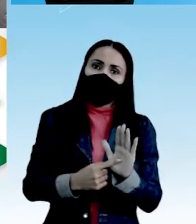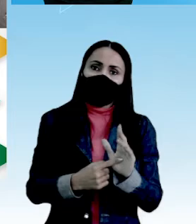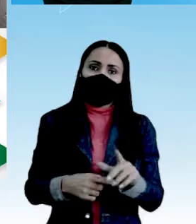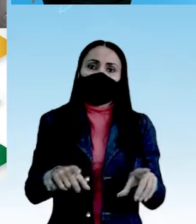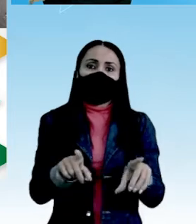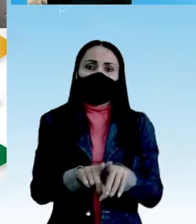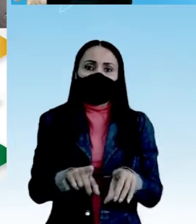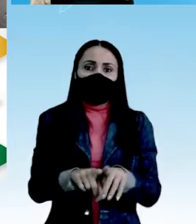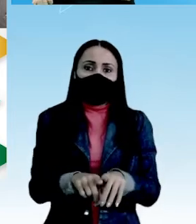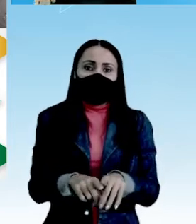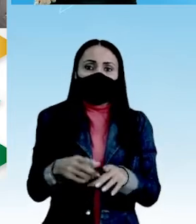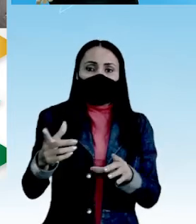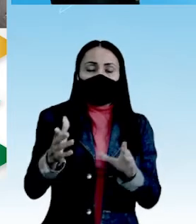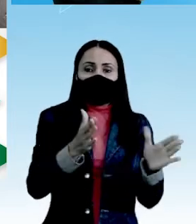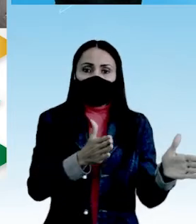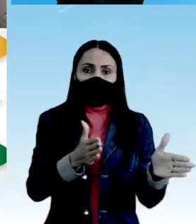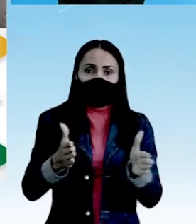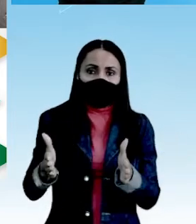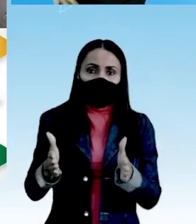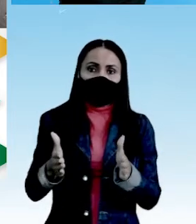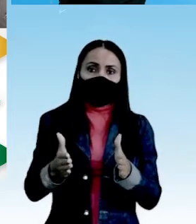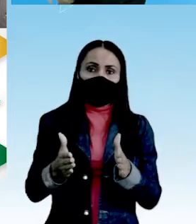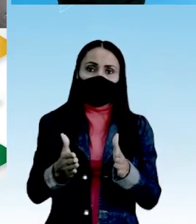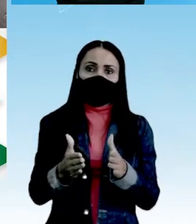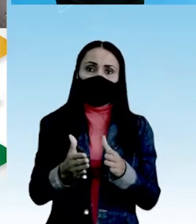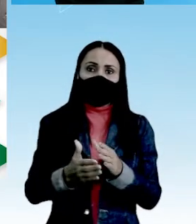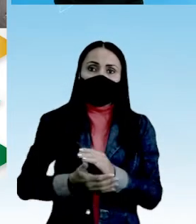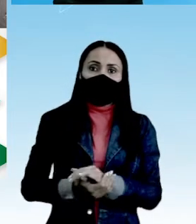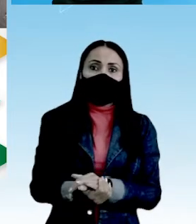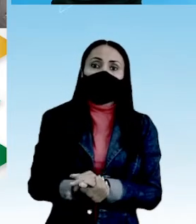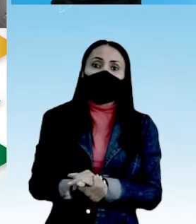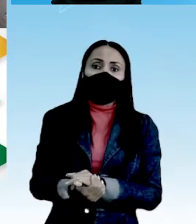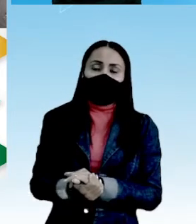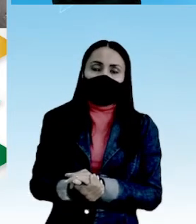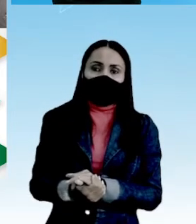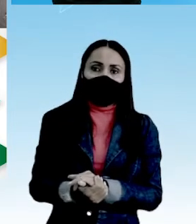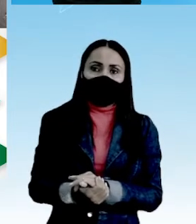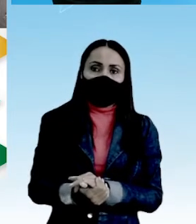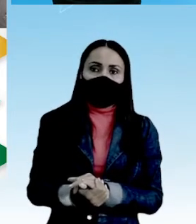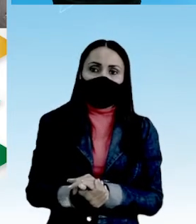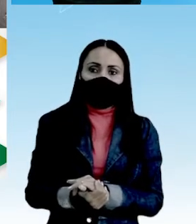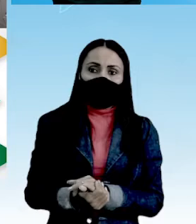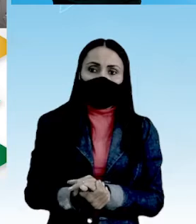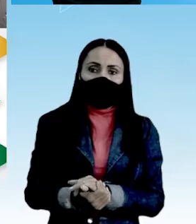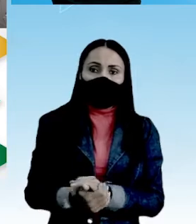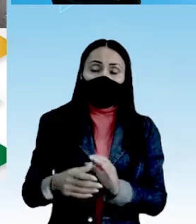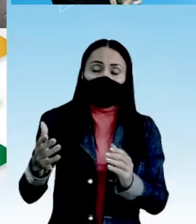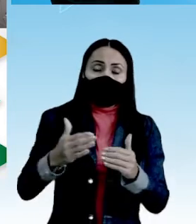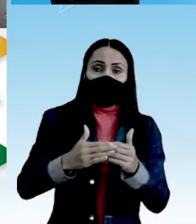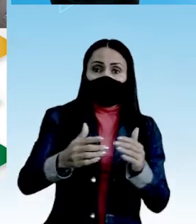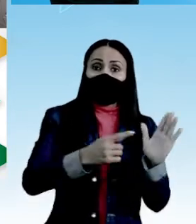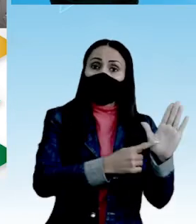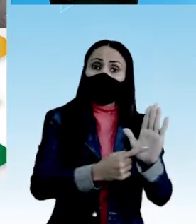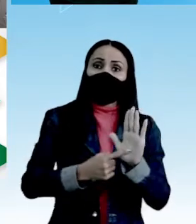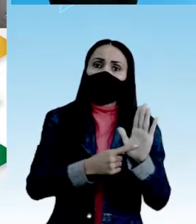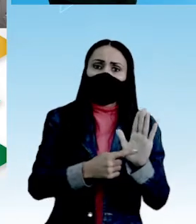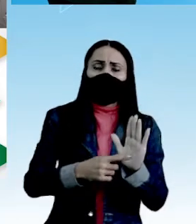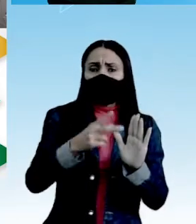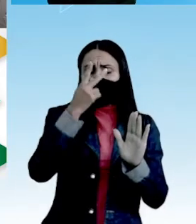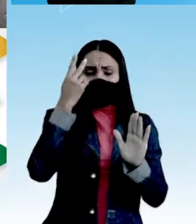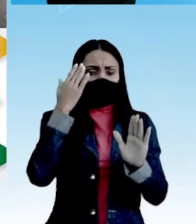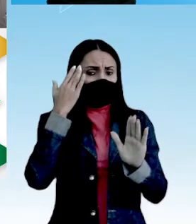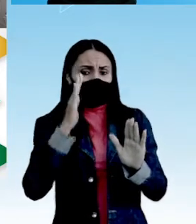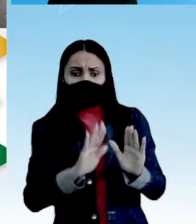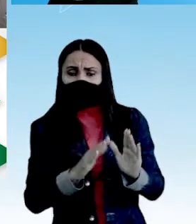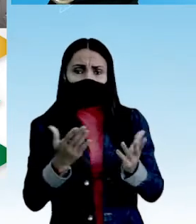grande pianista e maestrina. Ela, né, quando ela se apresentou, as pessoas não sabiam,